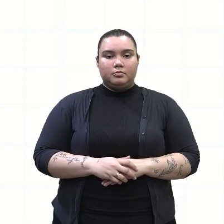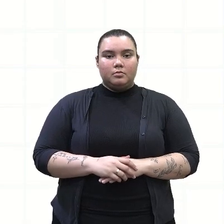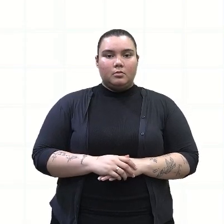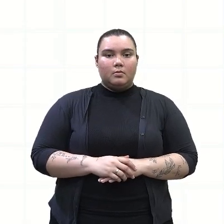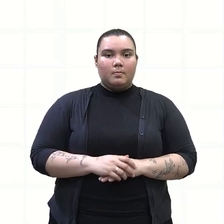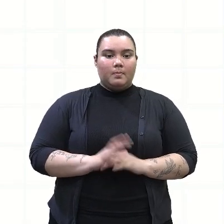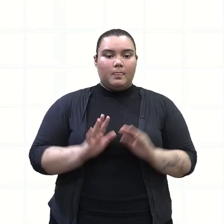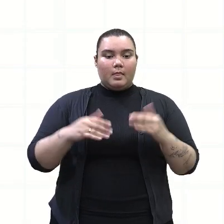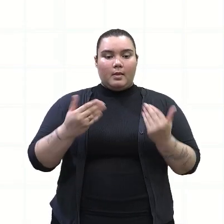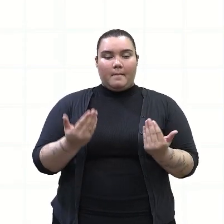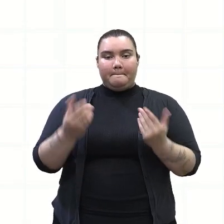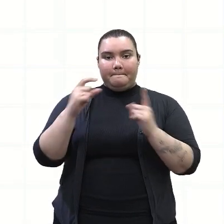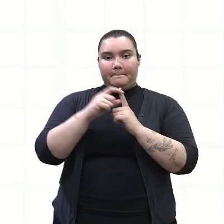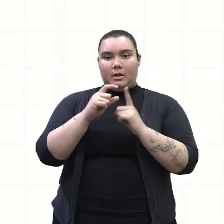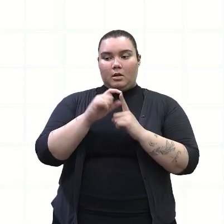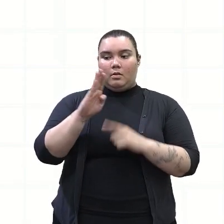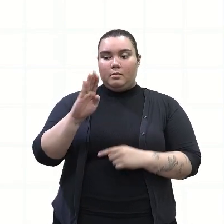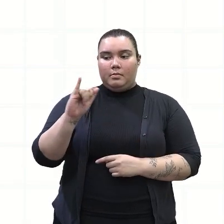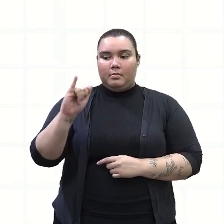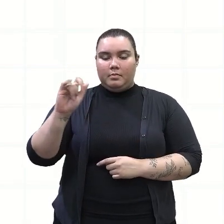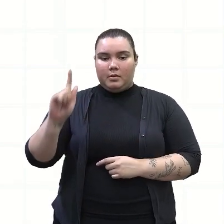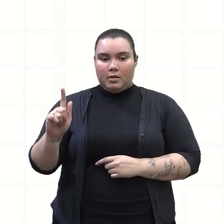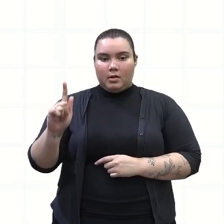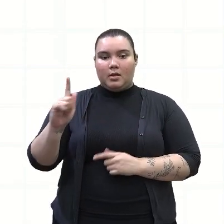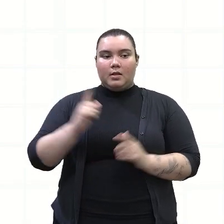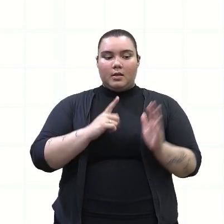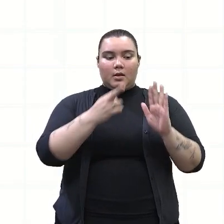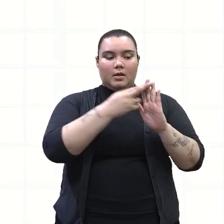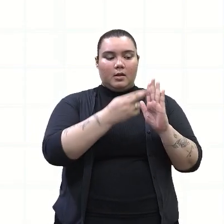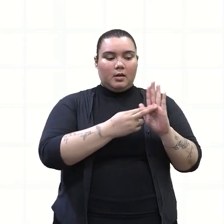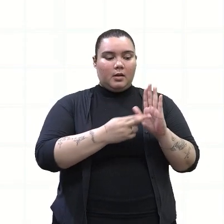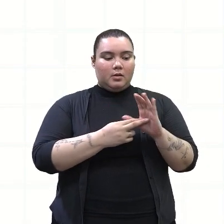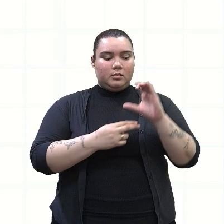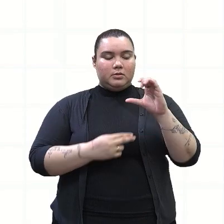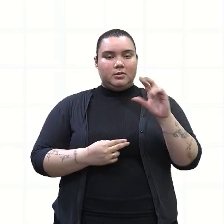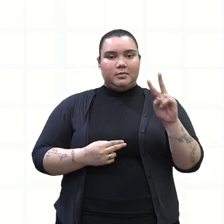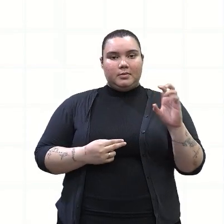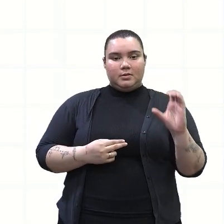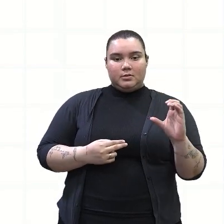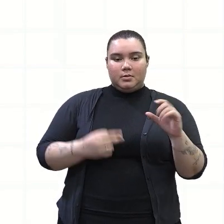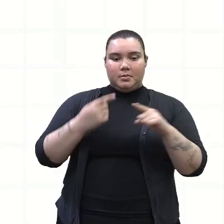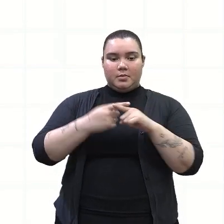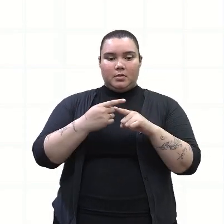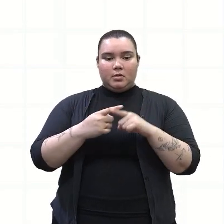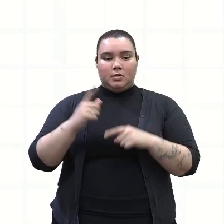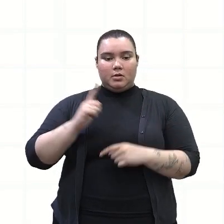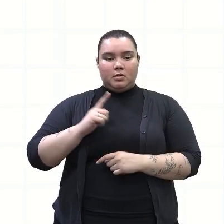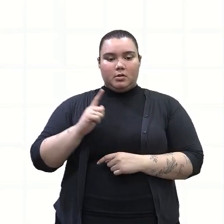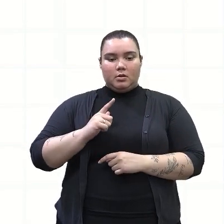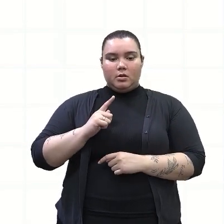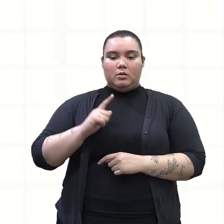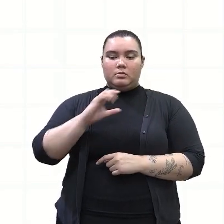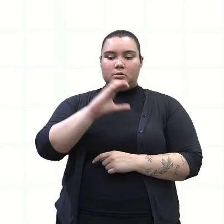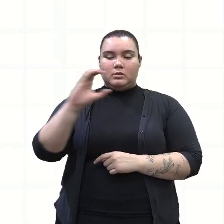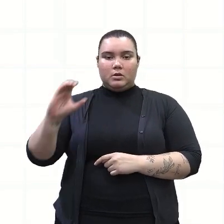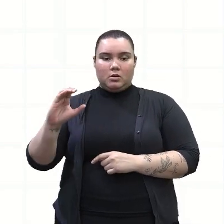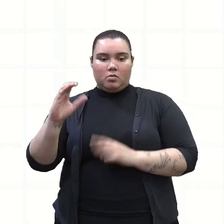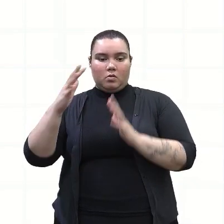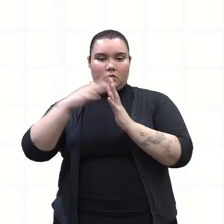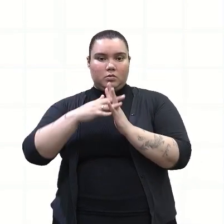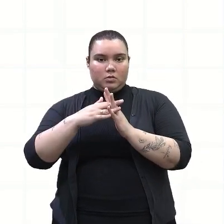a palavra big, ela se encaixa na regra do CVC. Por quê? Ó? Ela tem um C, né?